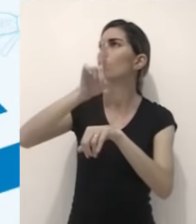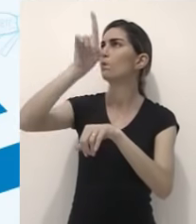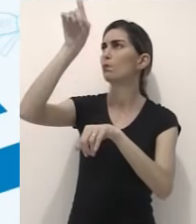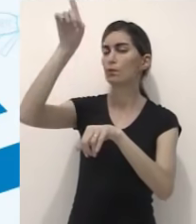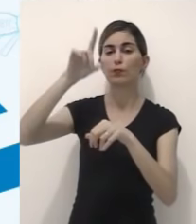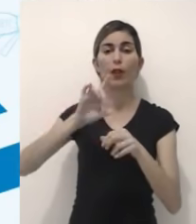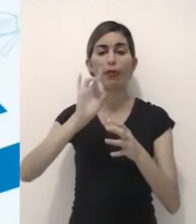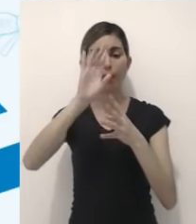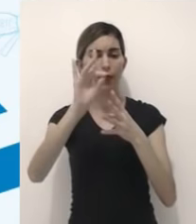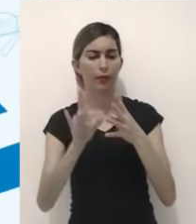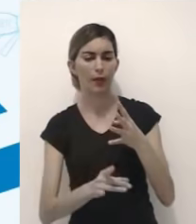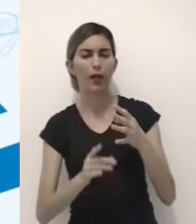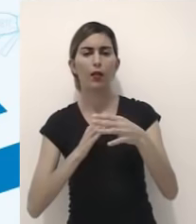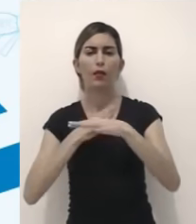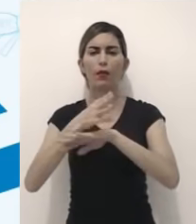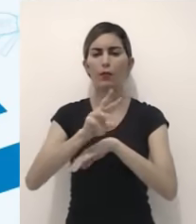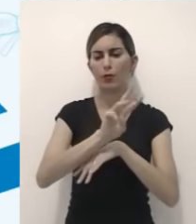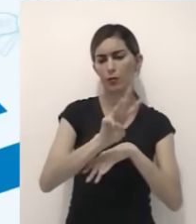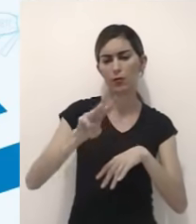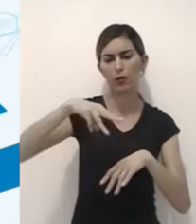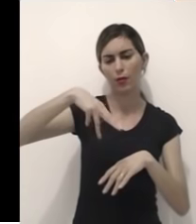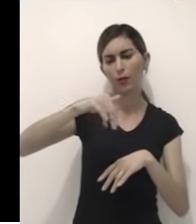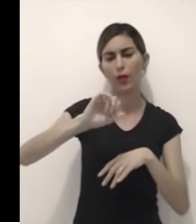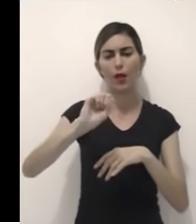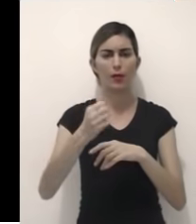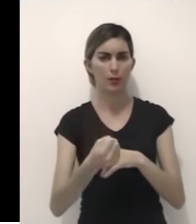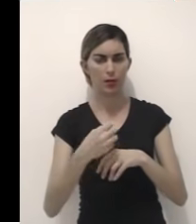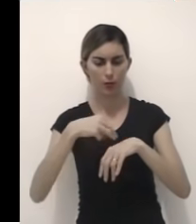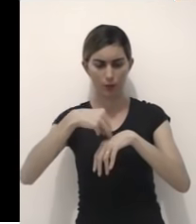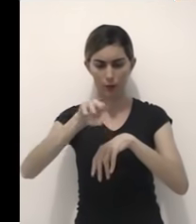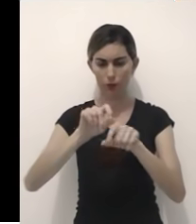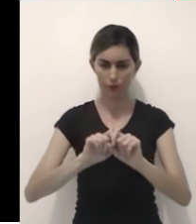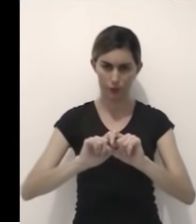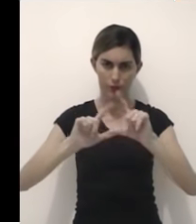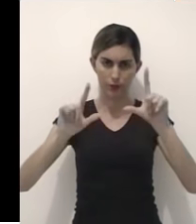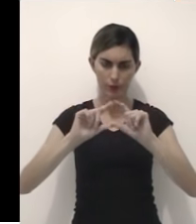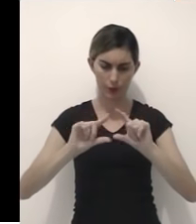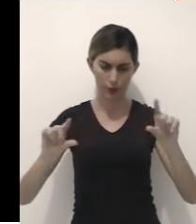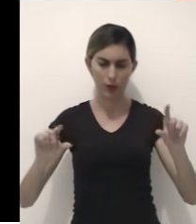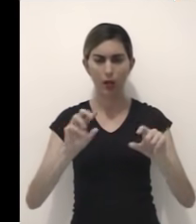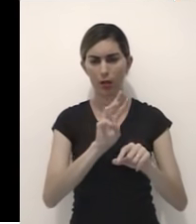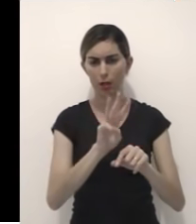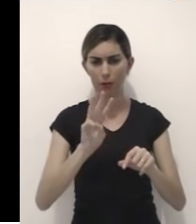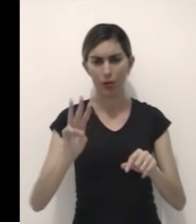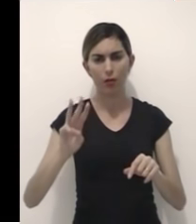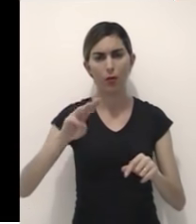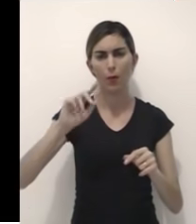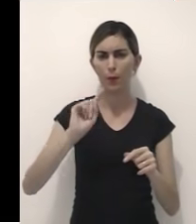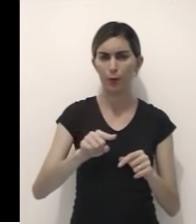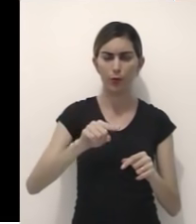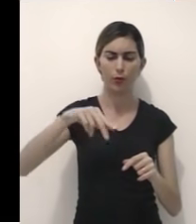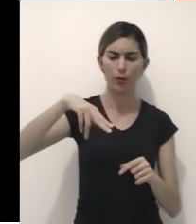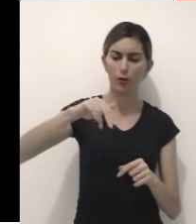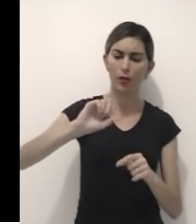conhecer detalhes dessa missão entrando no site da NASA que está aí indicado na tela,